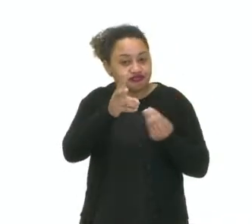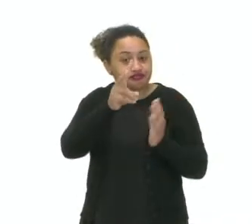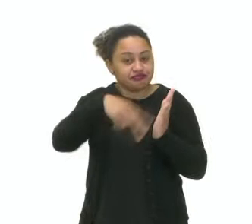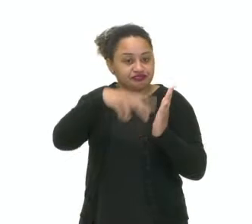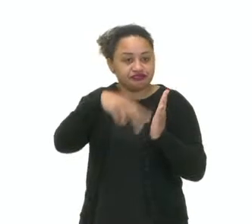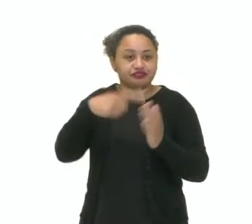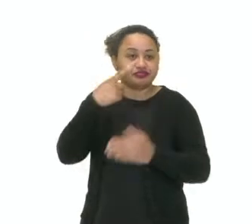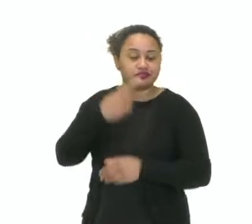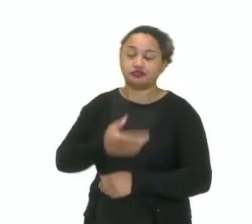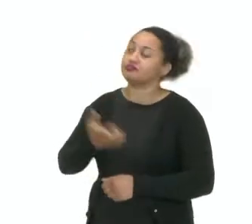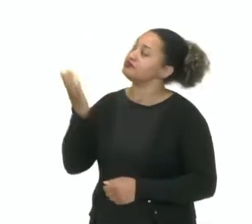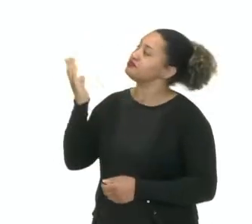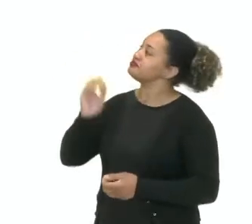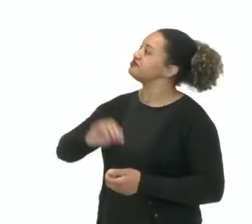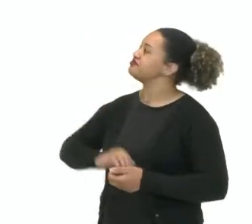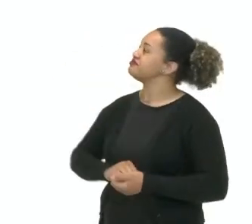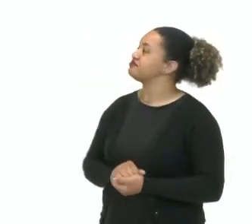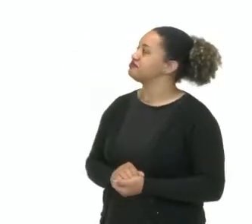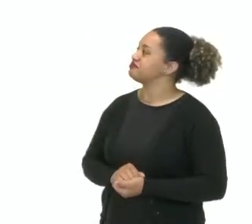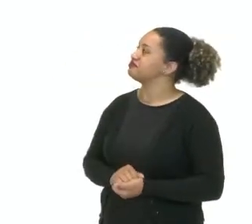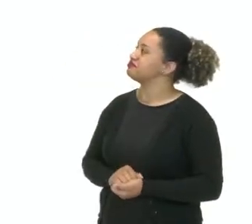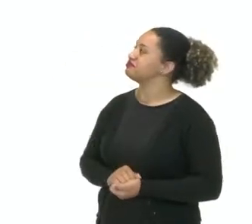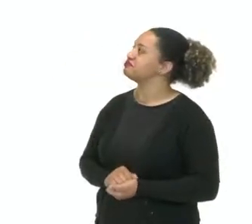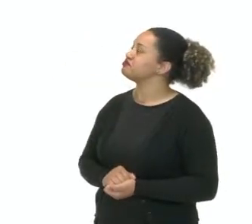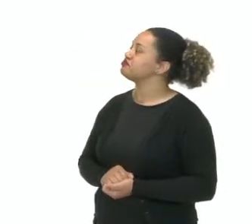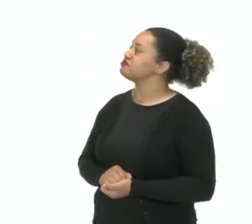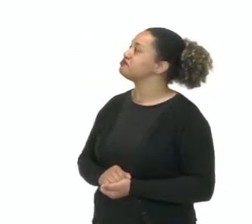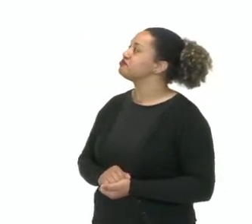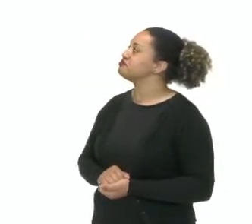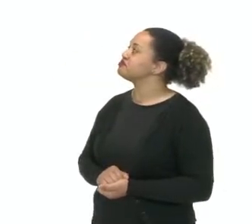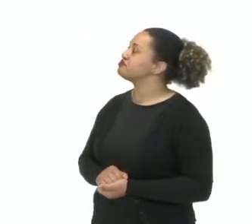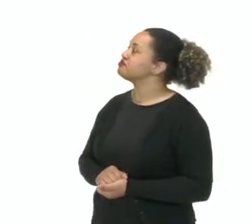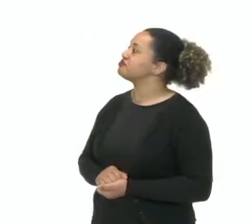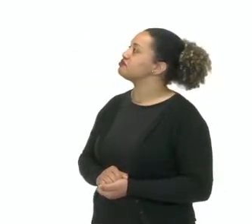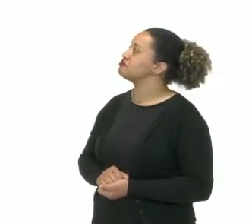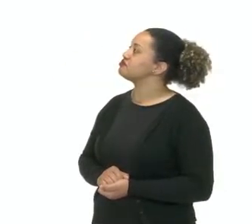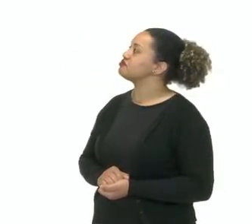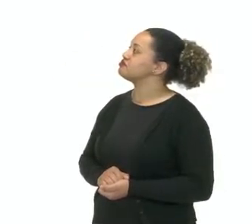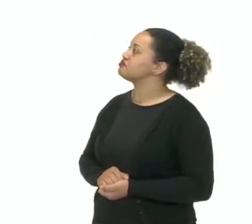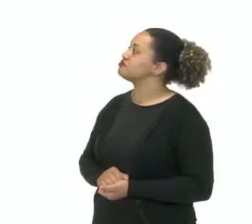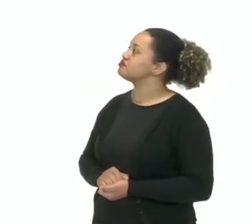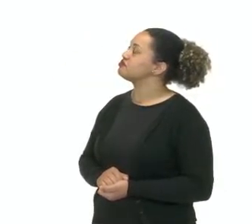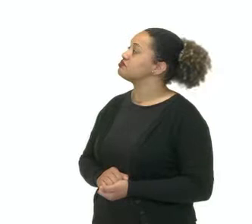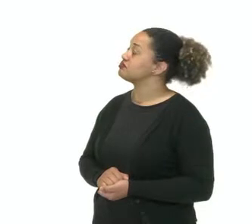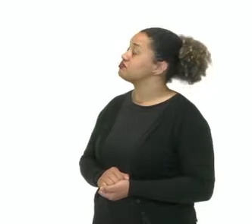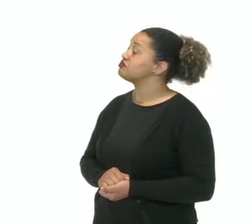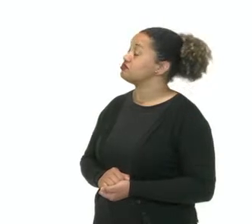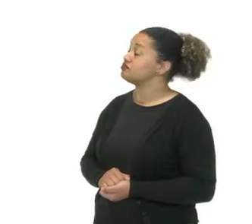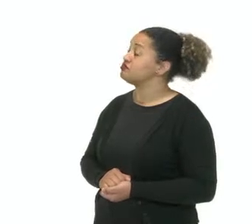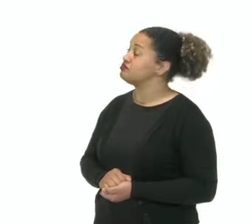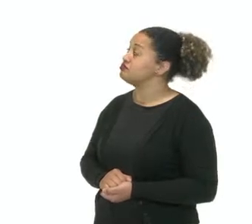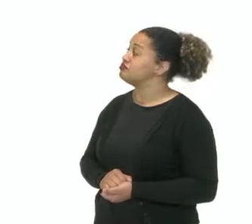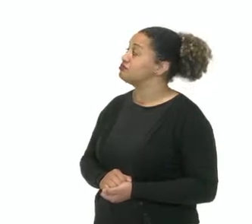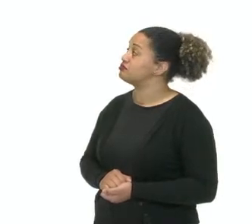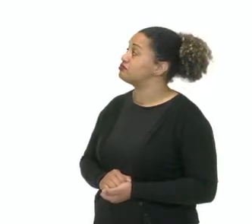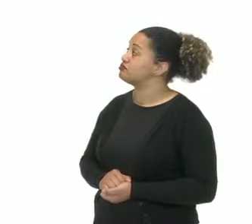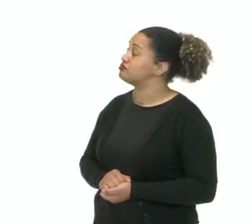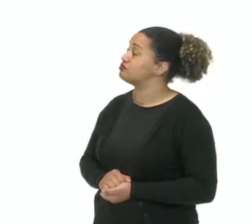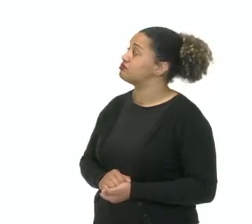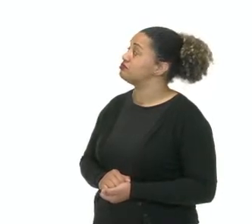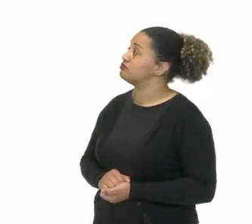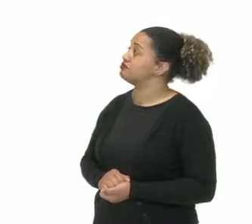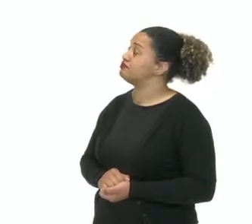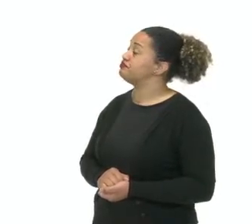governos reconhecem sua importância como plataforma de desenvolvimento, como forma de promover os direitos humanos e